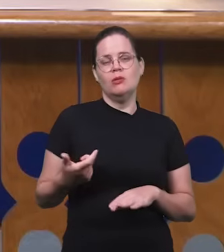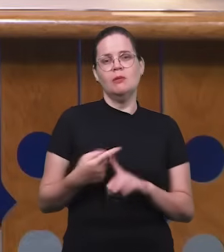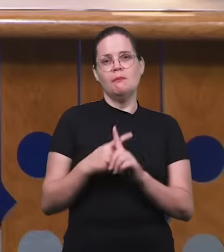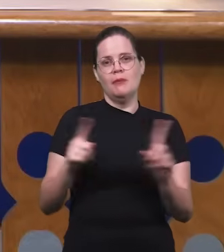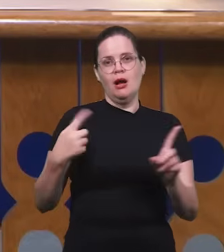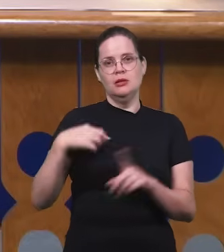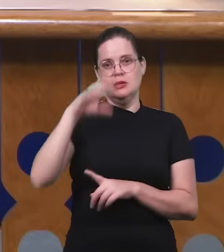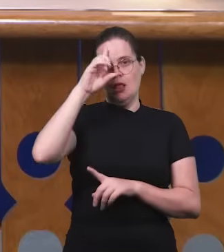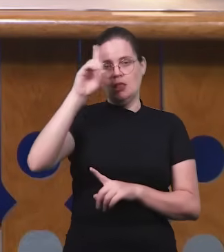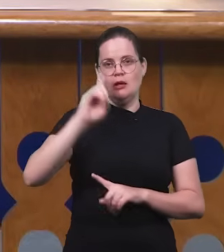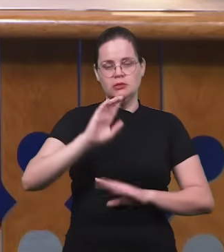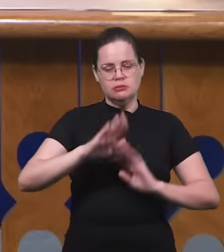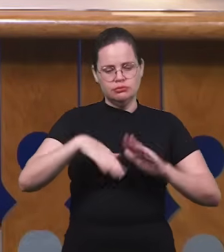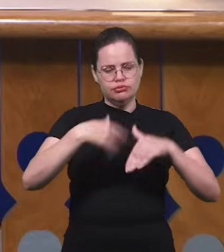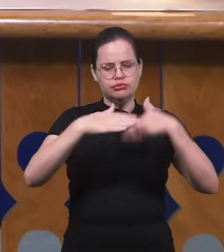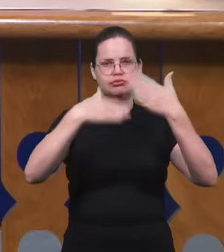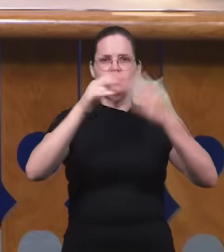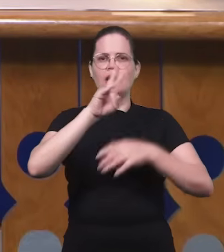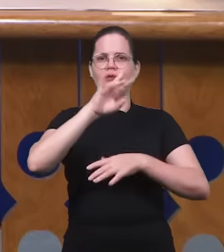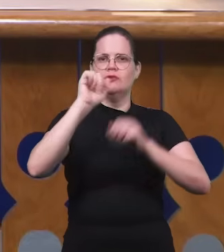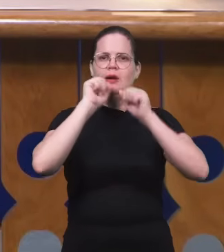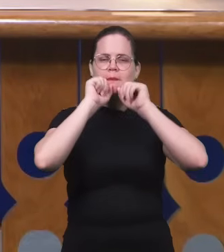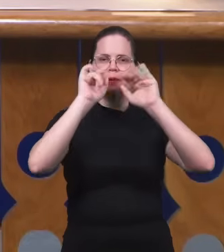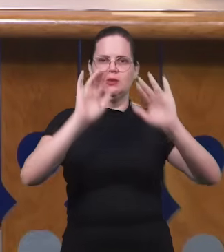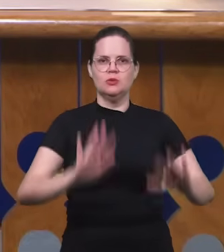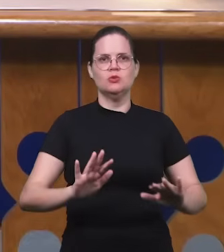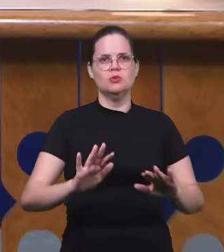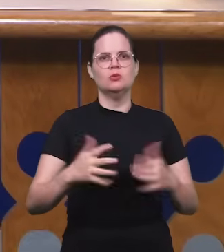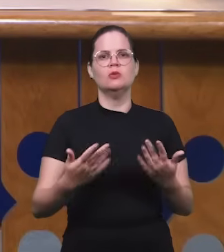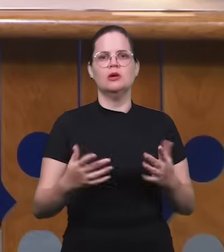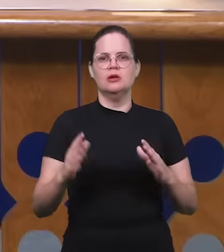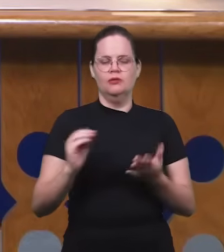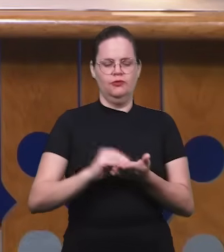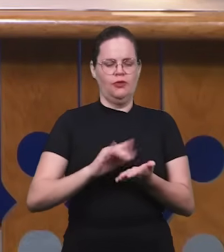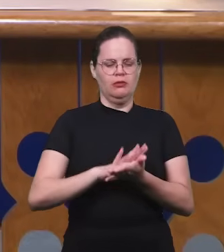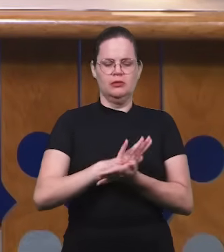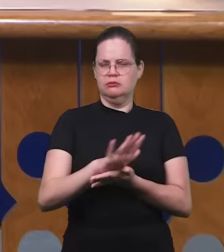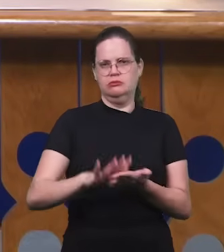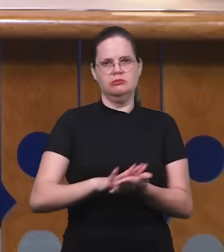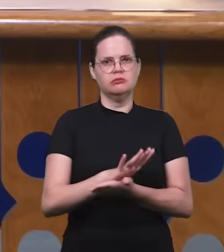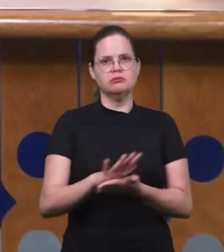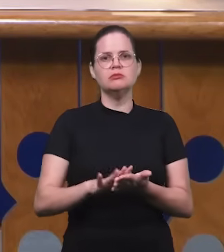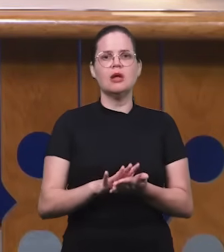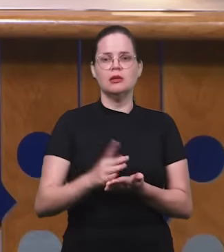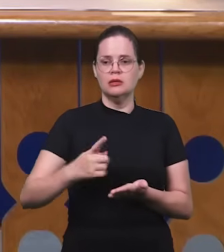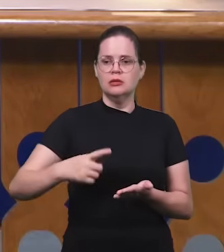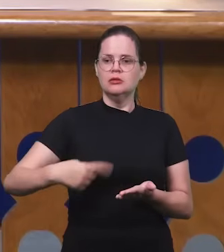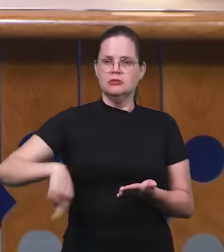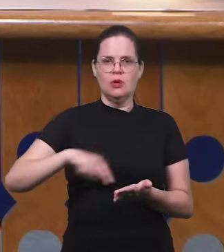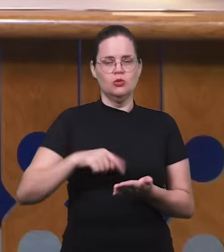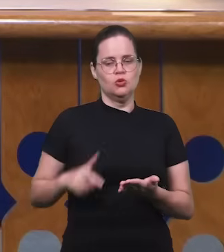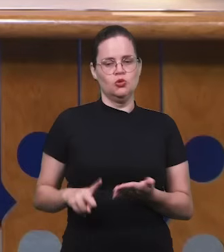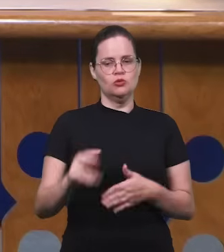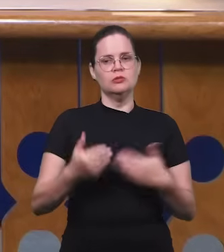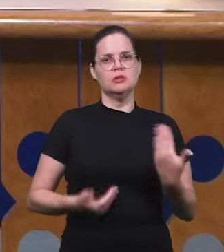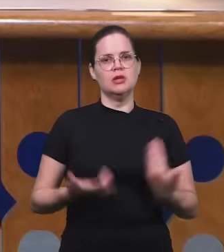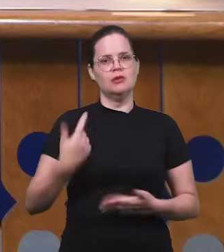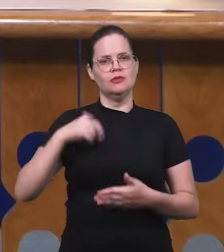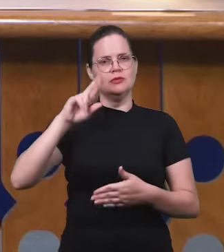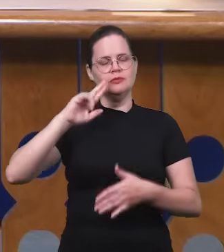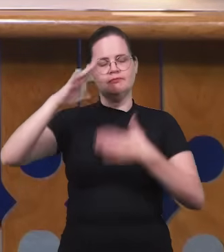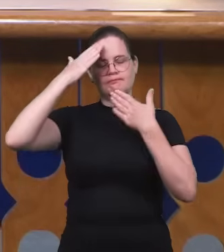Deus os faz prosperar e de nada têm falta e estão servindo o Senhor com